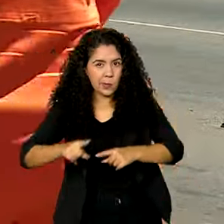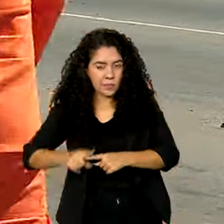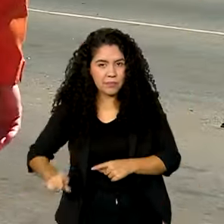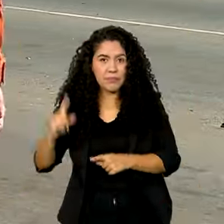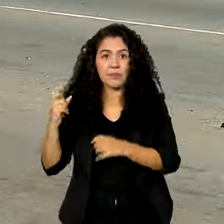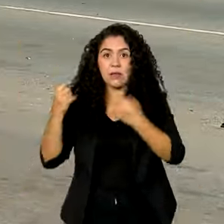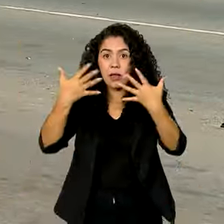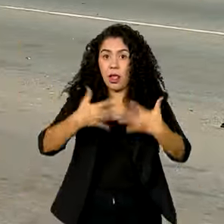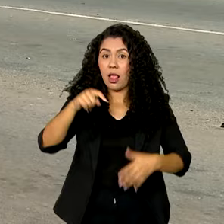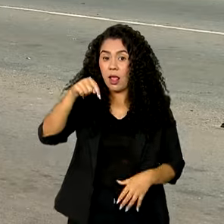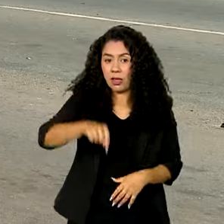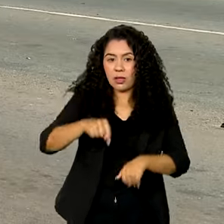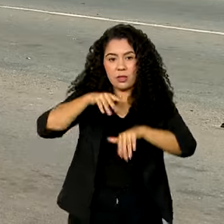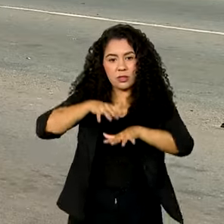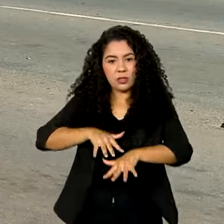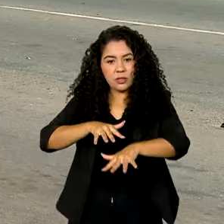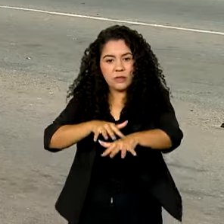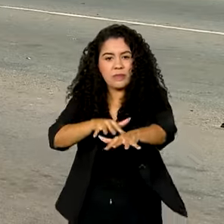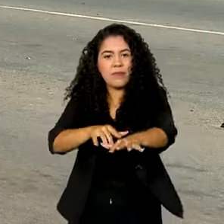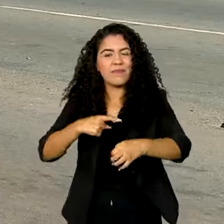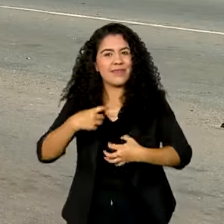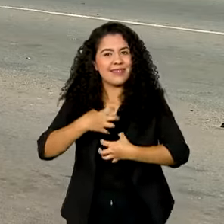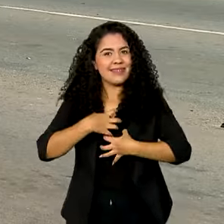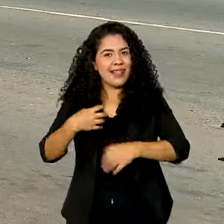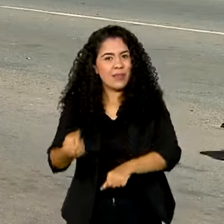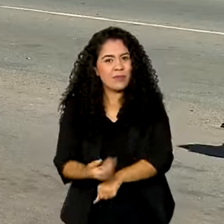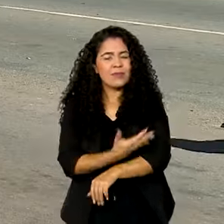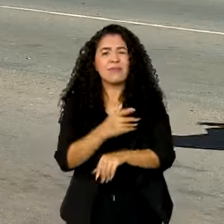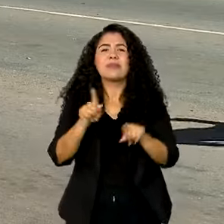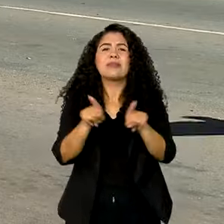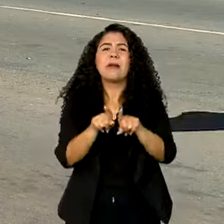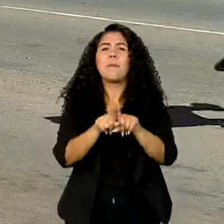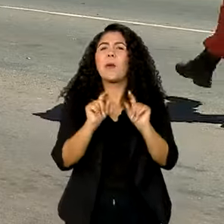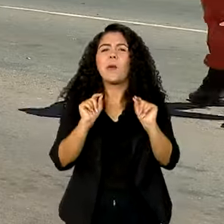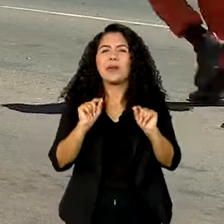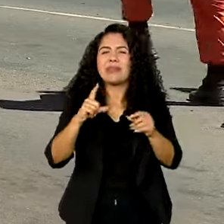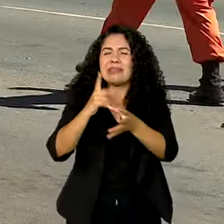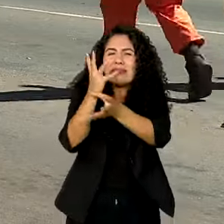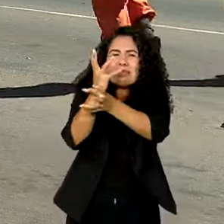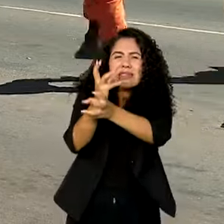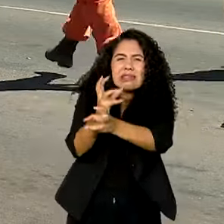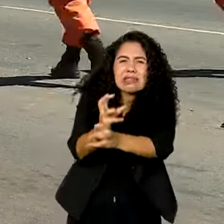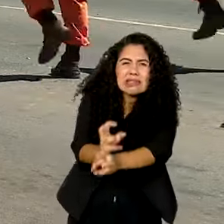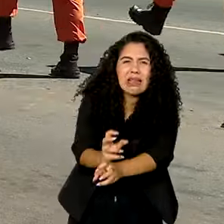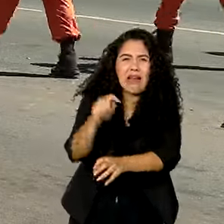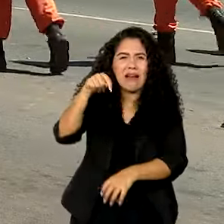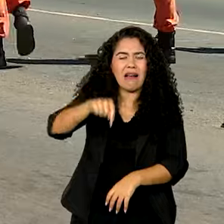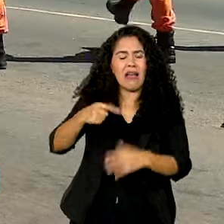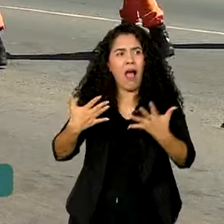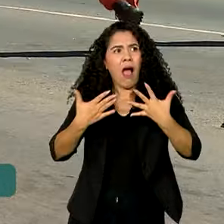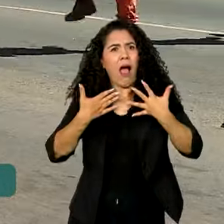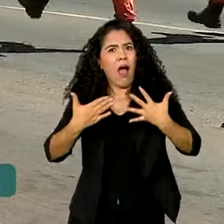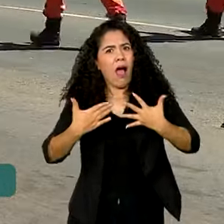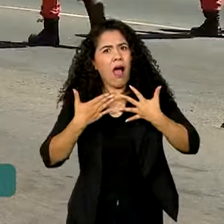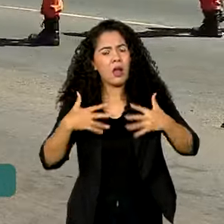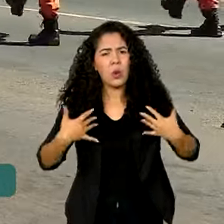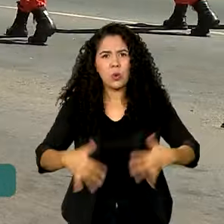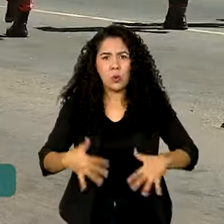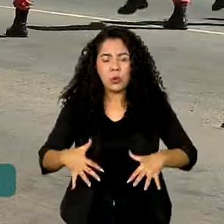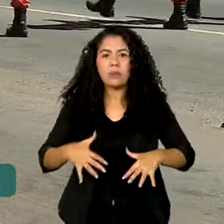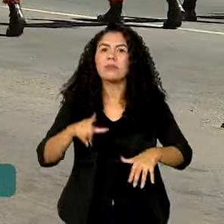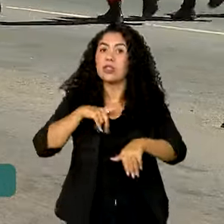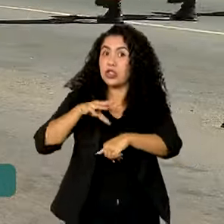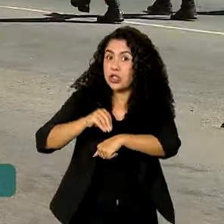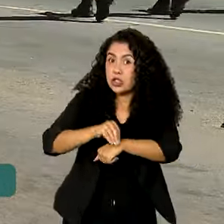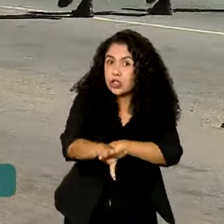Brasília é a presença do calor e da seca no dia do evento. A recomendação é que o público passe protetor